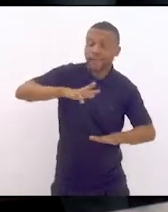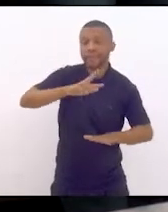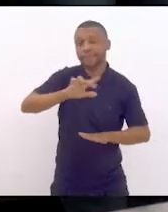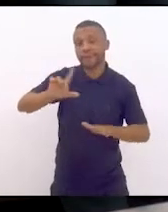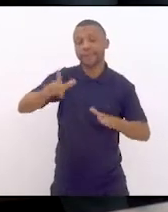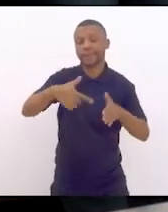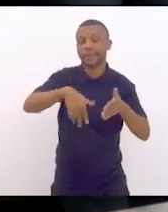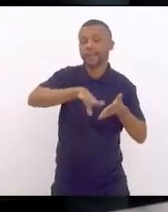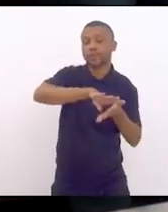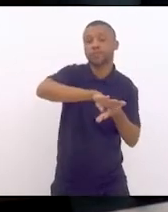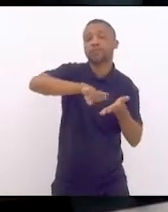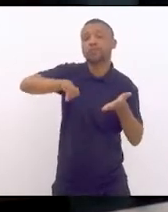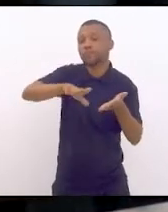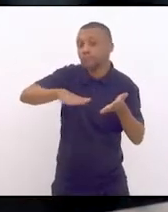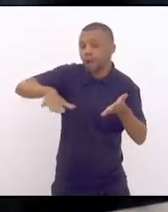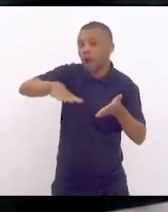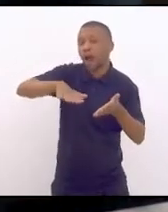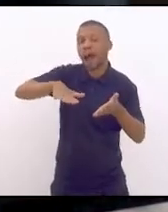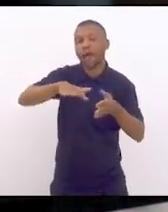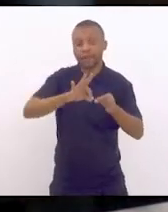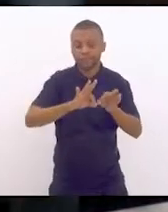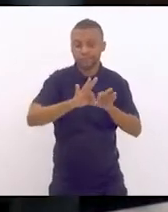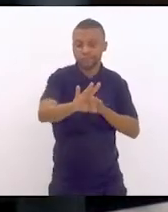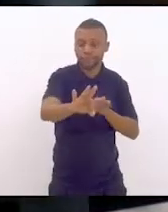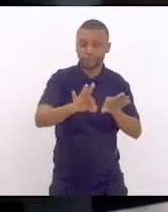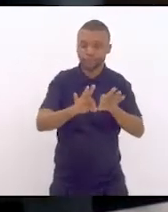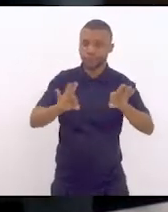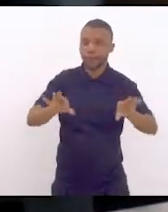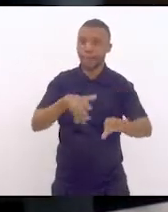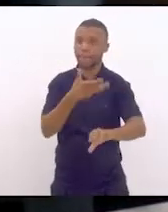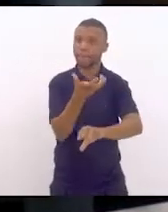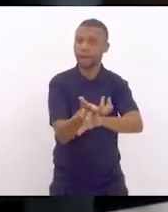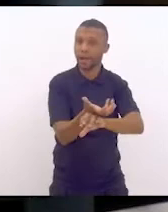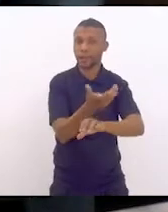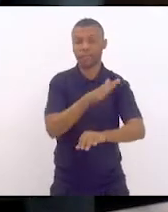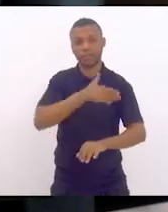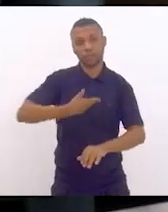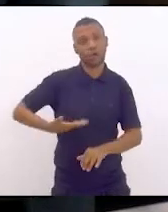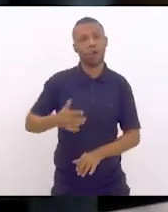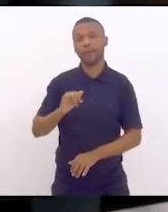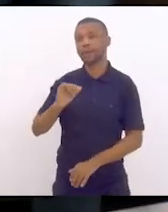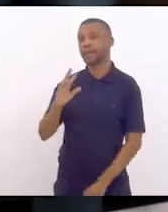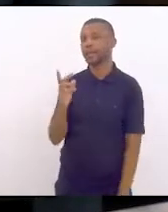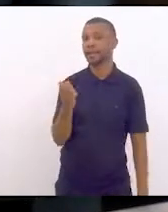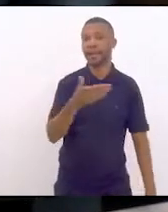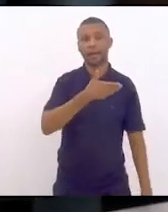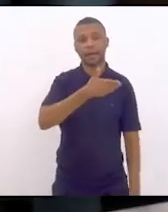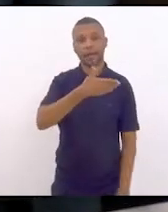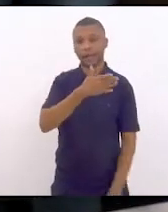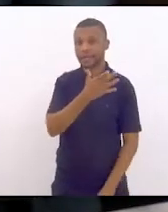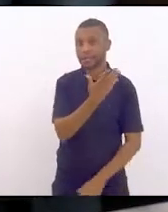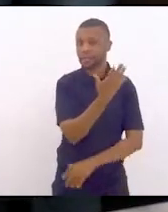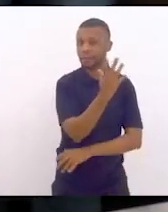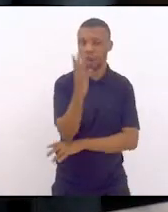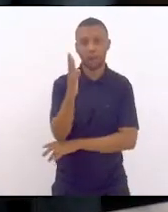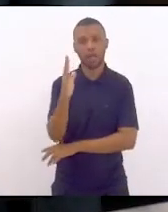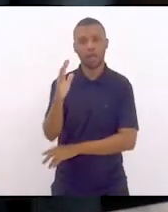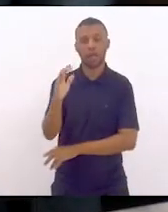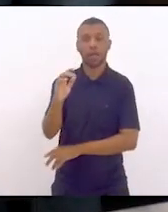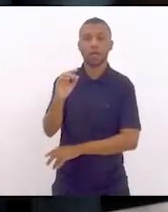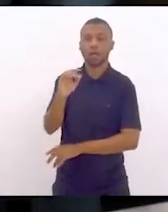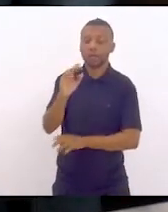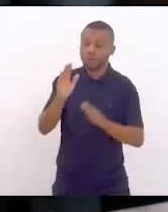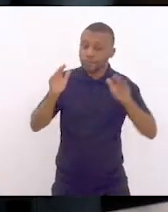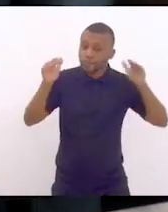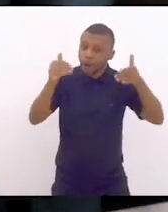desafetada dos limites do Parque Estadual da Ilha Grande pela presente lei passa a constar no zoneamento da área de